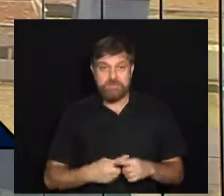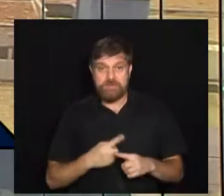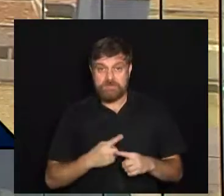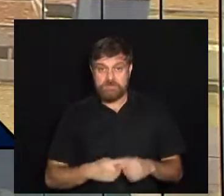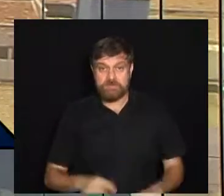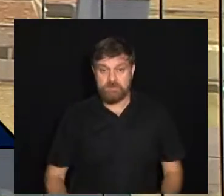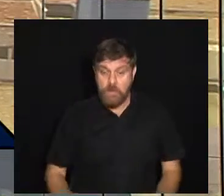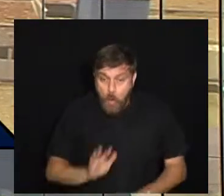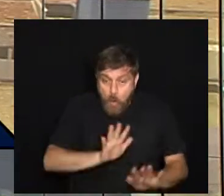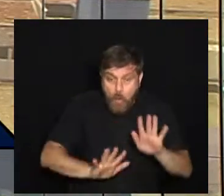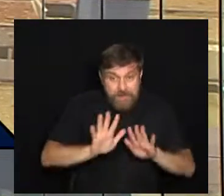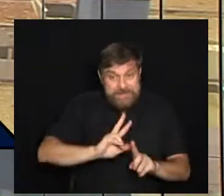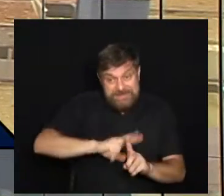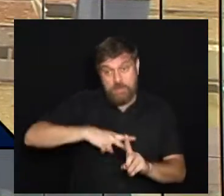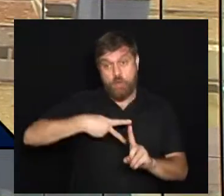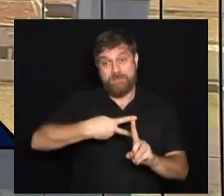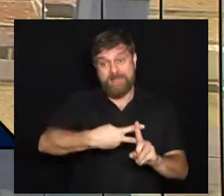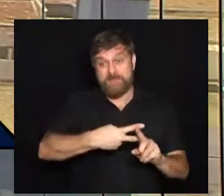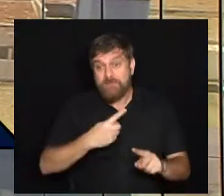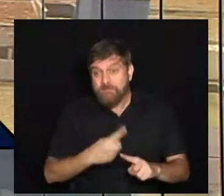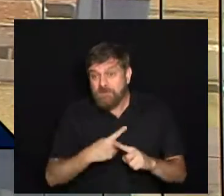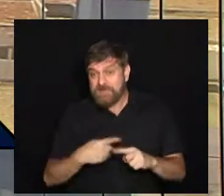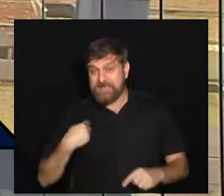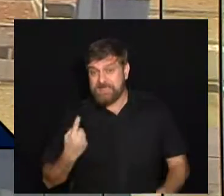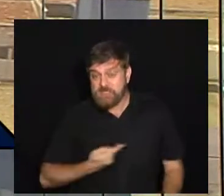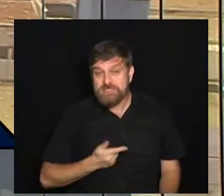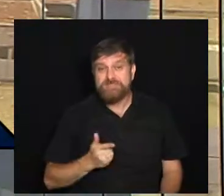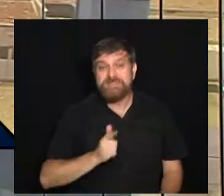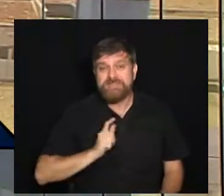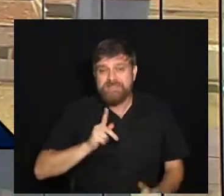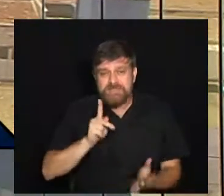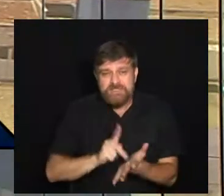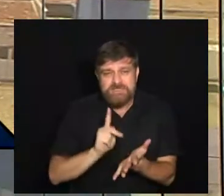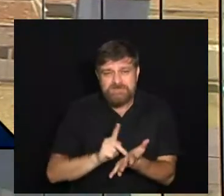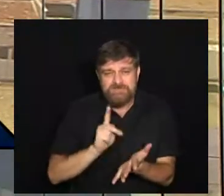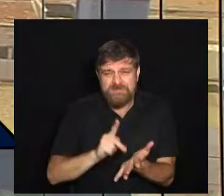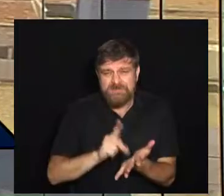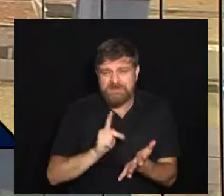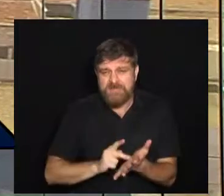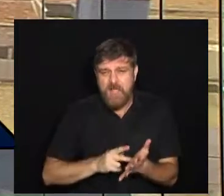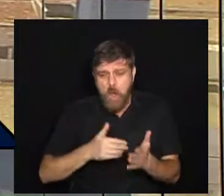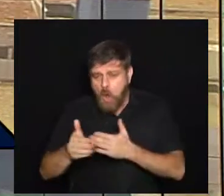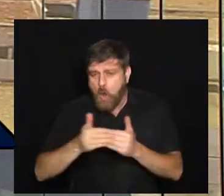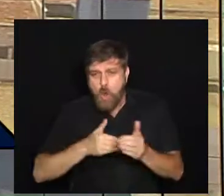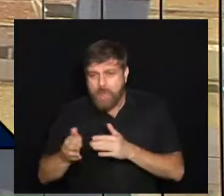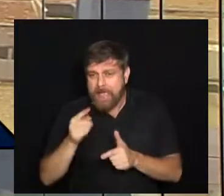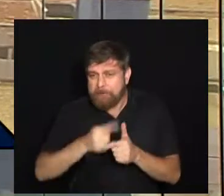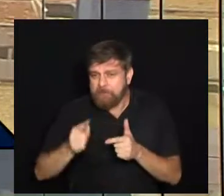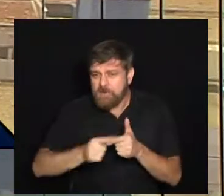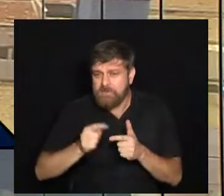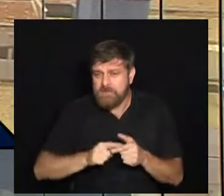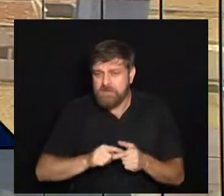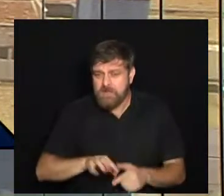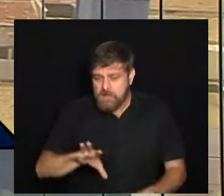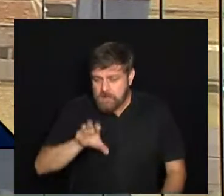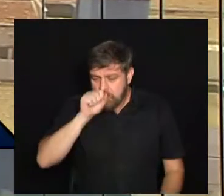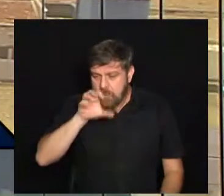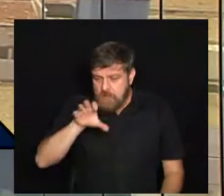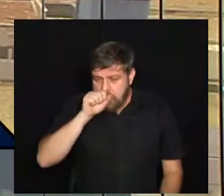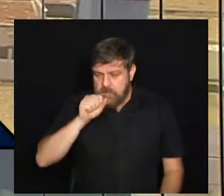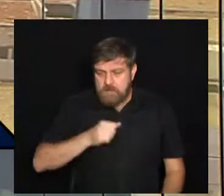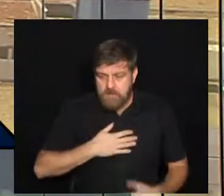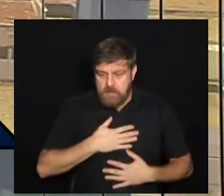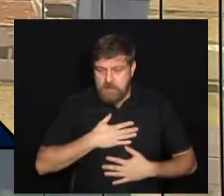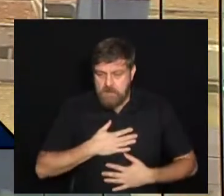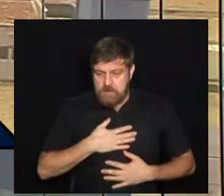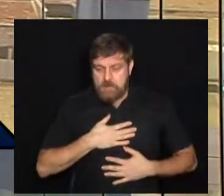ainda mais cuidadosa preocupada porque aí a gente vai ter realmente todo e qualquer quadro respiratório que foi apresentado potencialmente vai ser